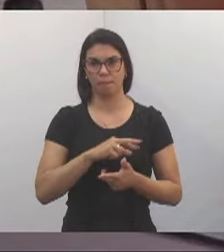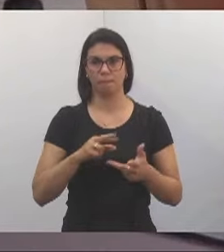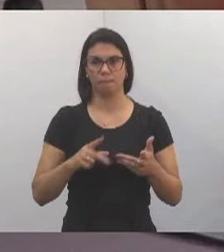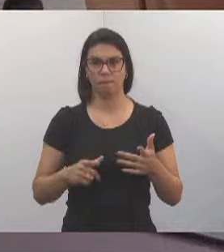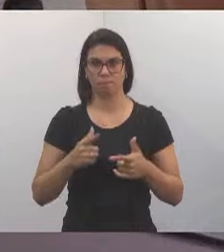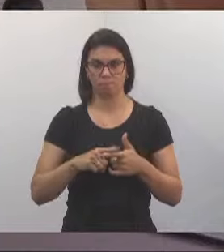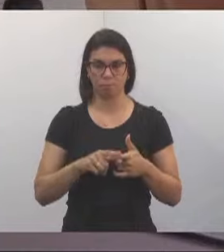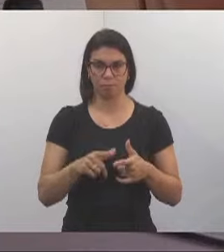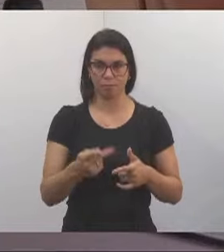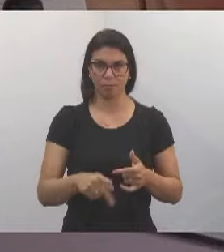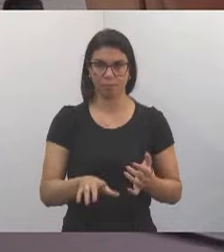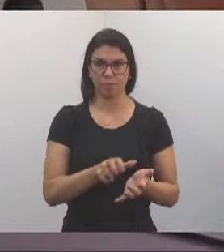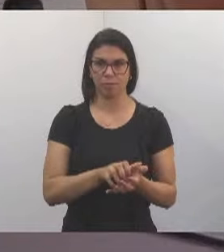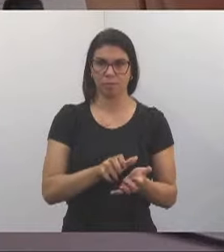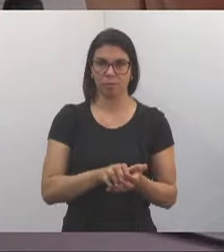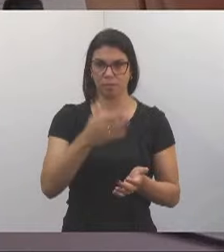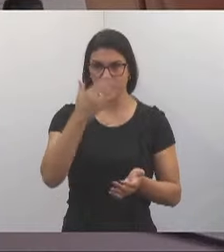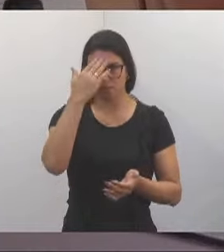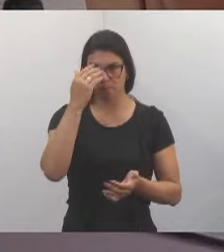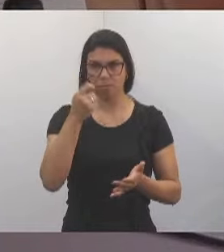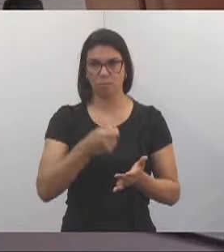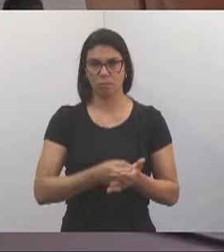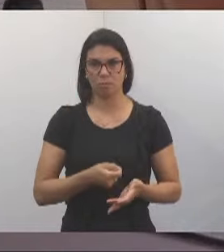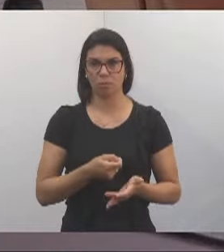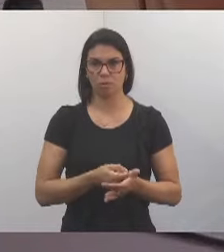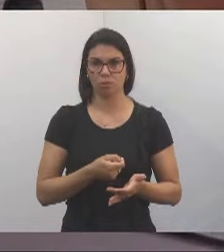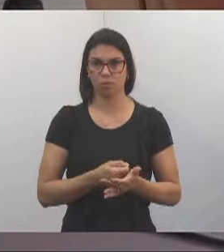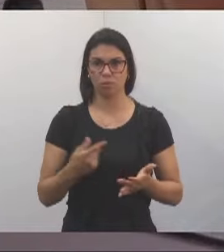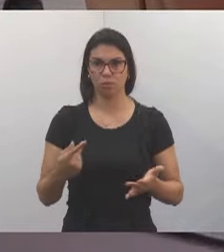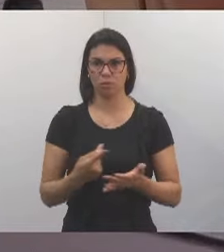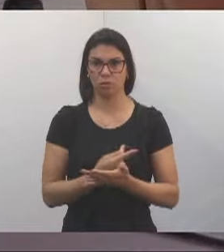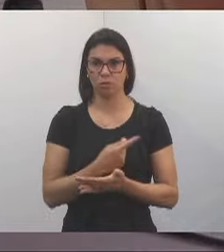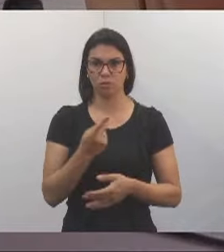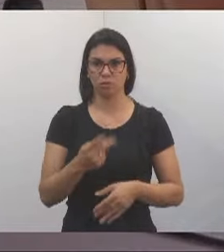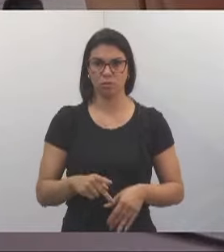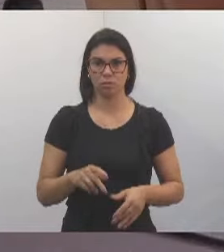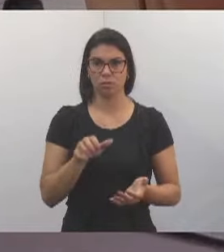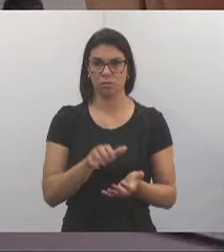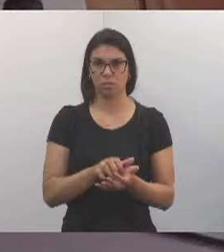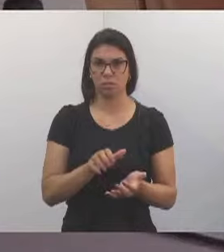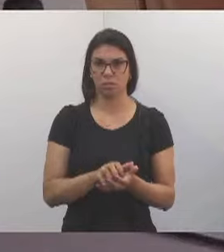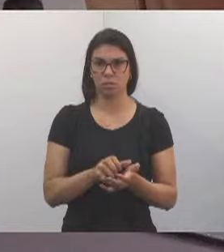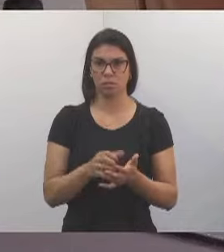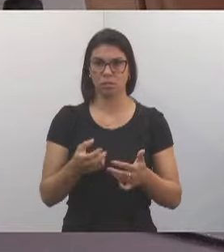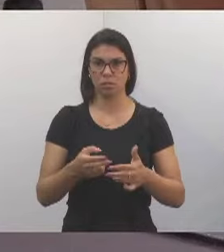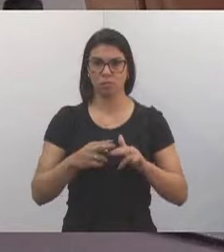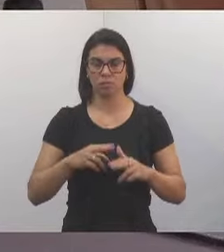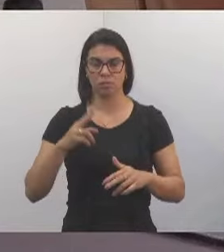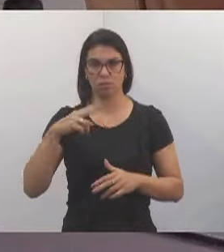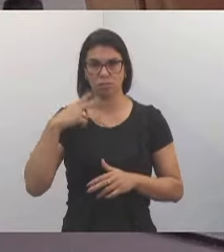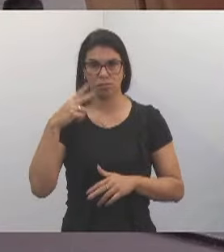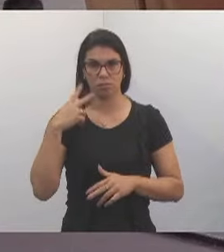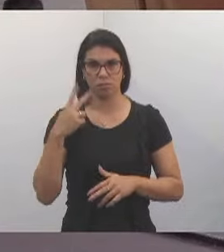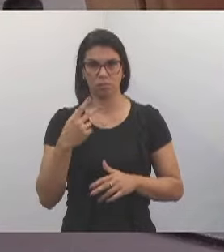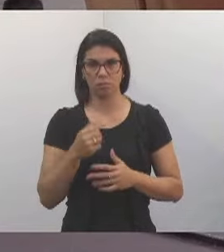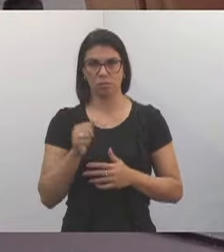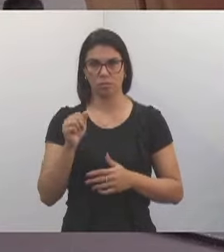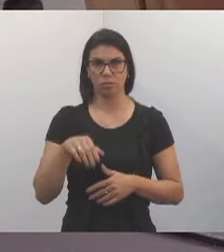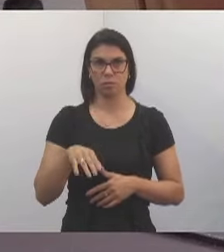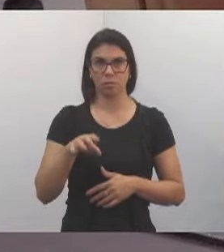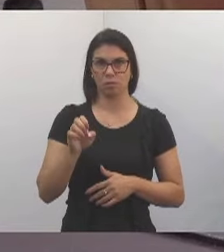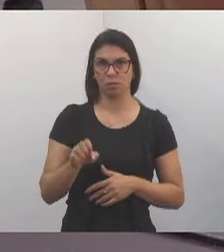Jacareí. Então, nós sabemos de uma luta gigante que vem traçando aqui, através de vários vereadores, que é a vinda do AME para a